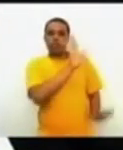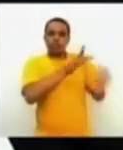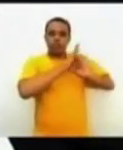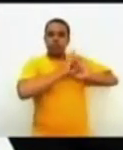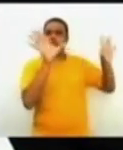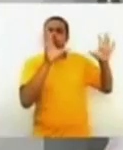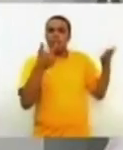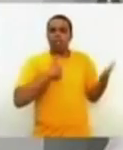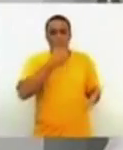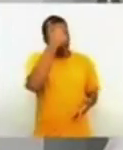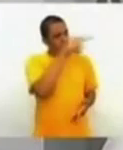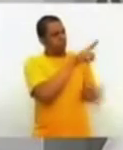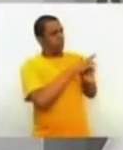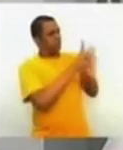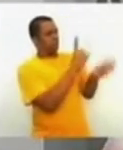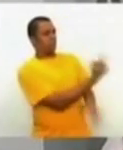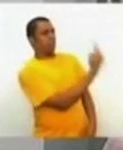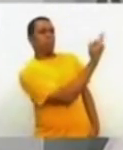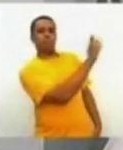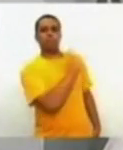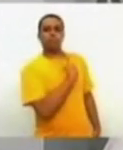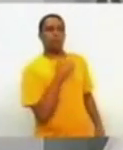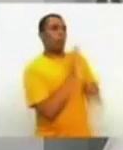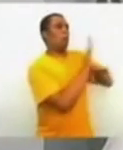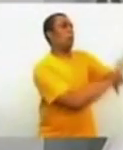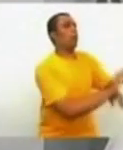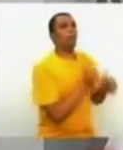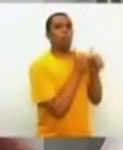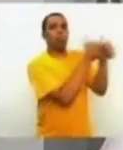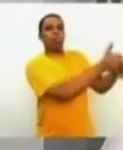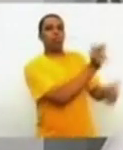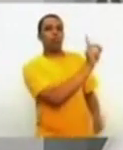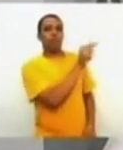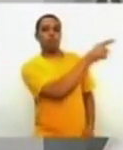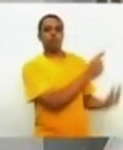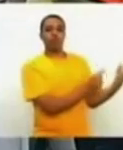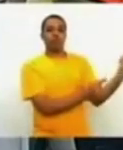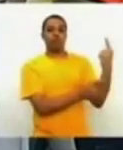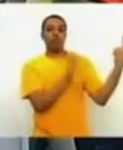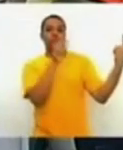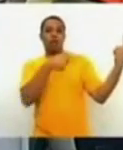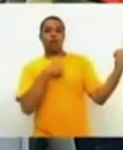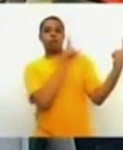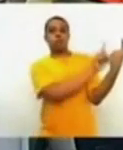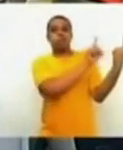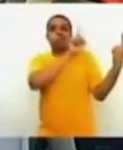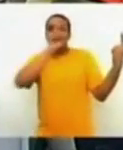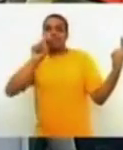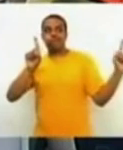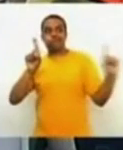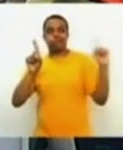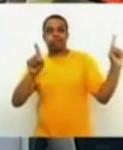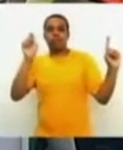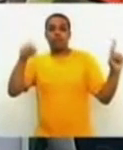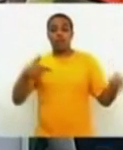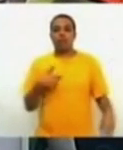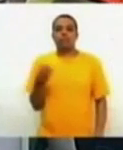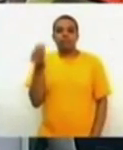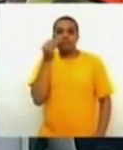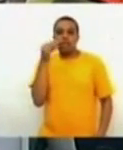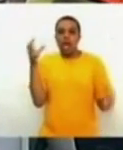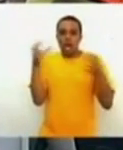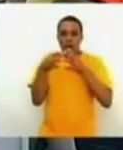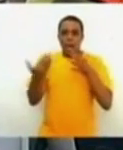que a tecnologia avançou mais do que as outras coisas aqui fora. E a gente tem que sair também com os amigos,